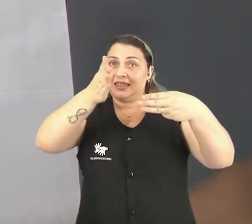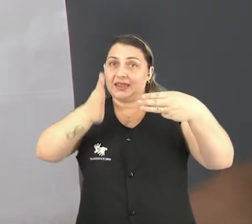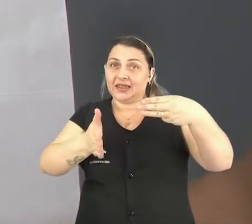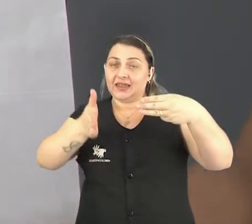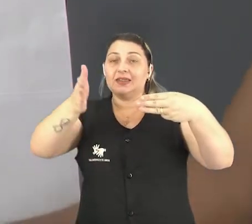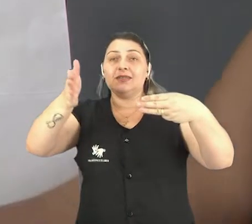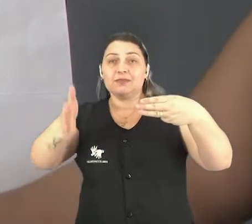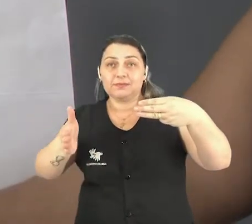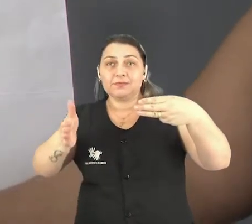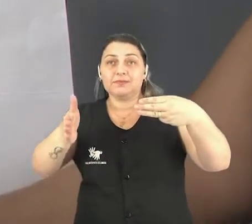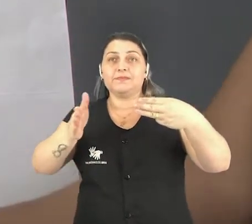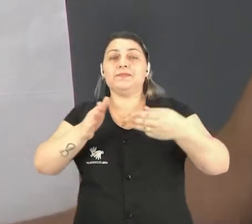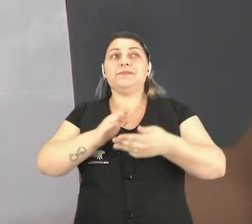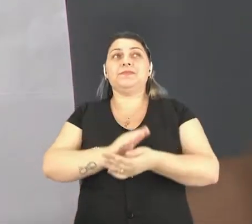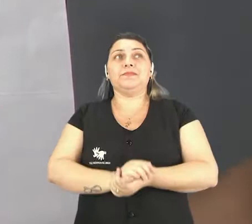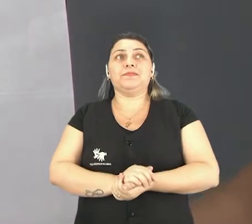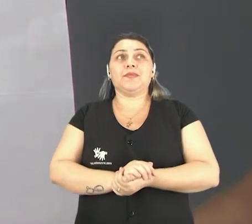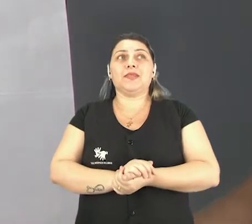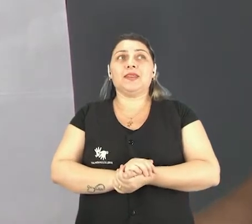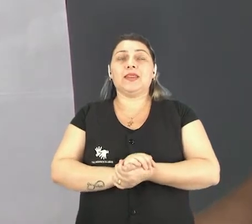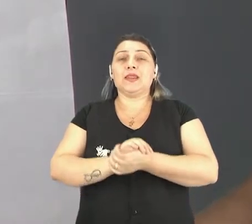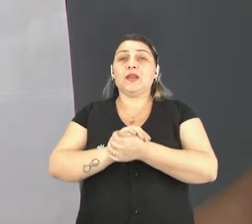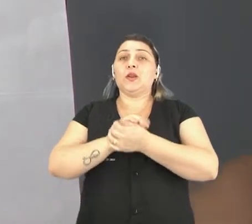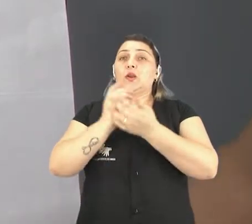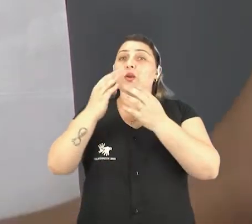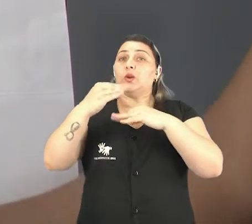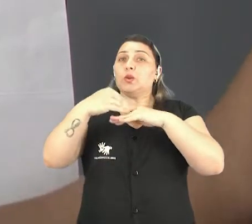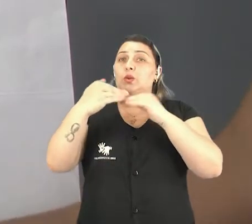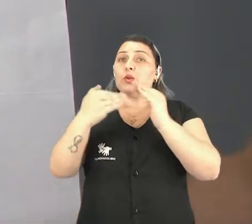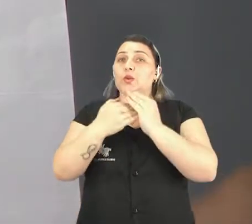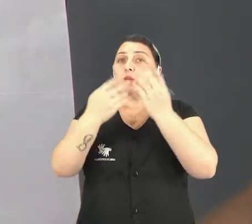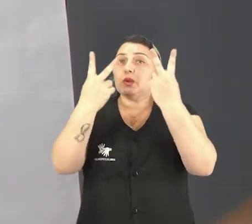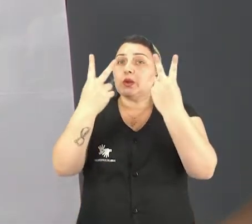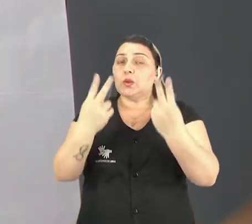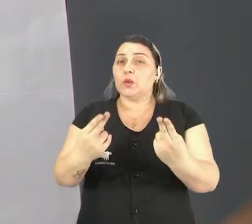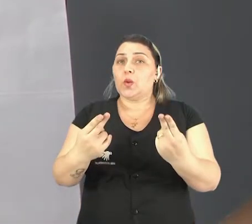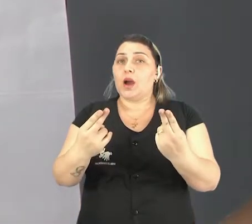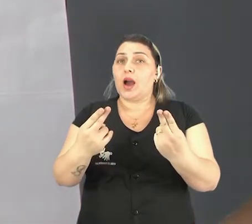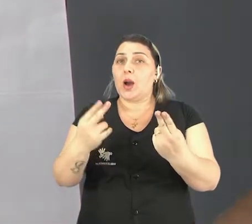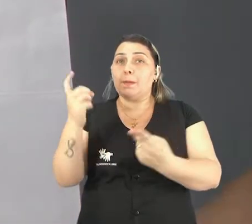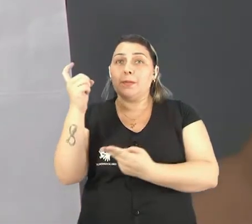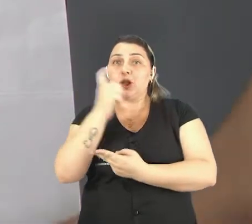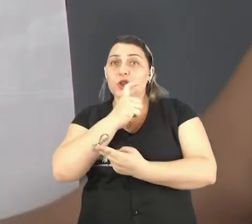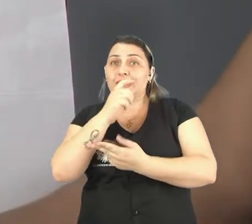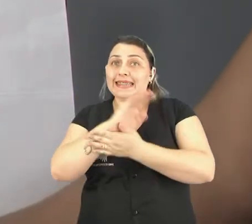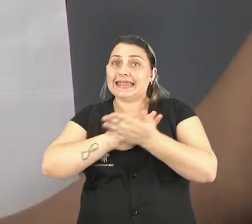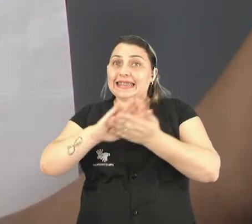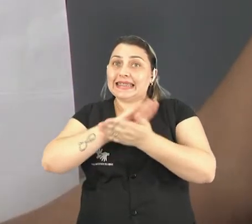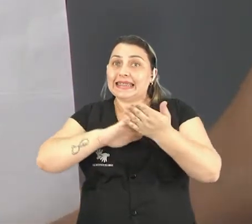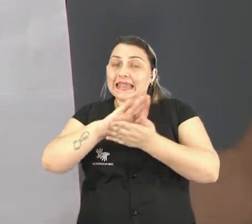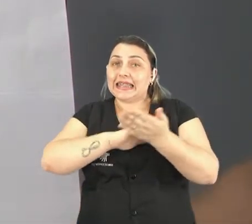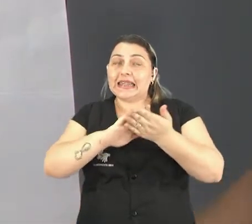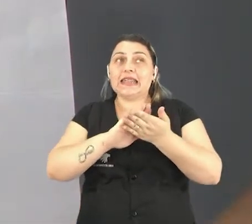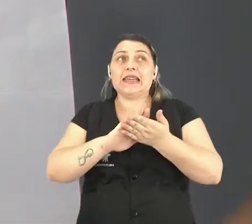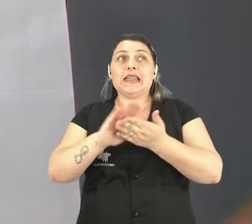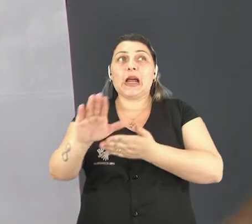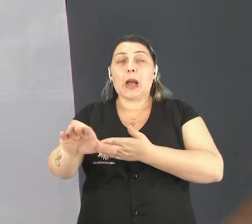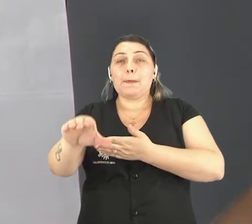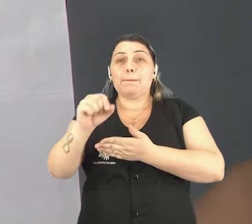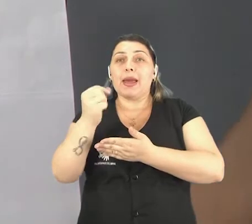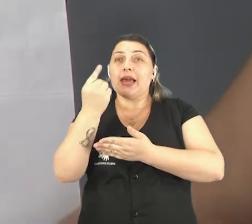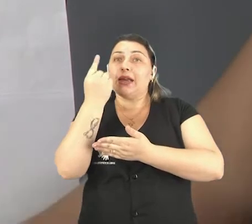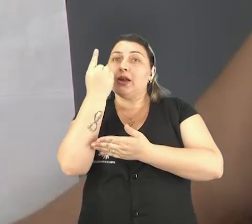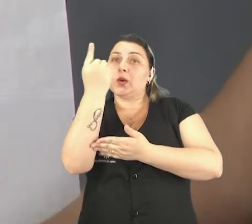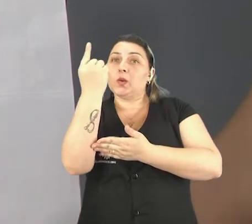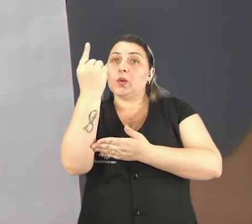repartir. Tudo igualzinho, sem truque algum. Peguem